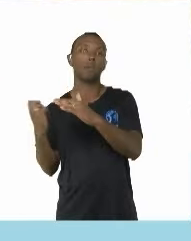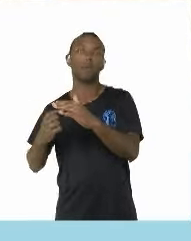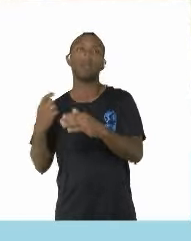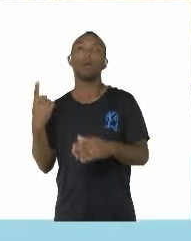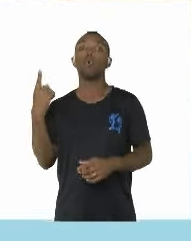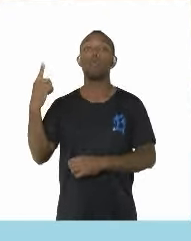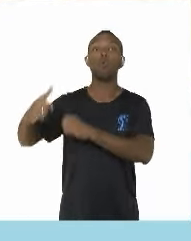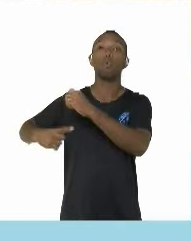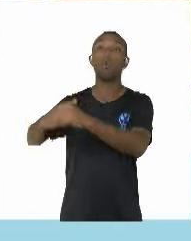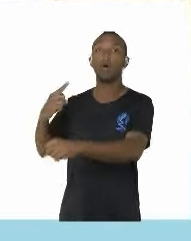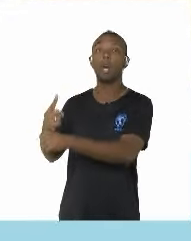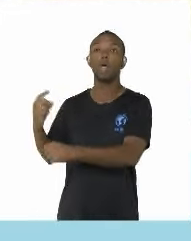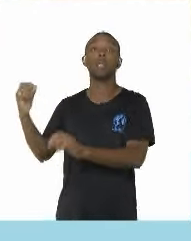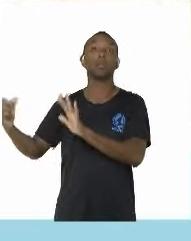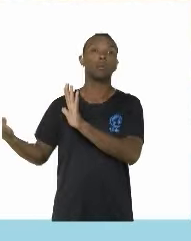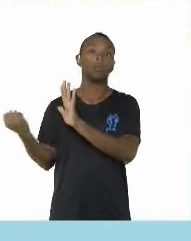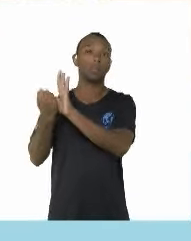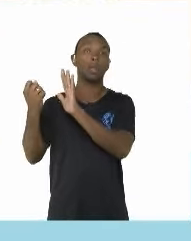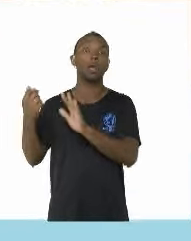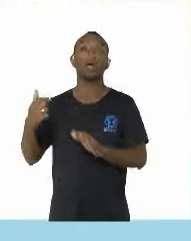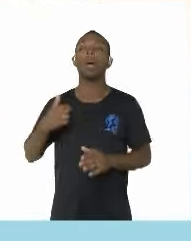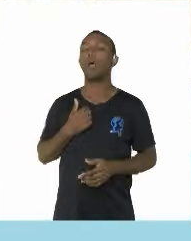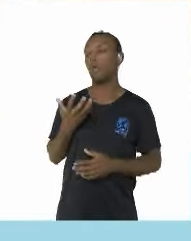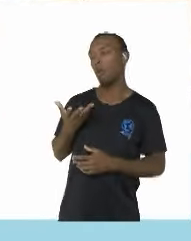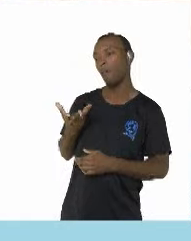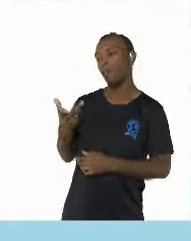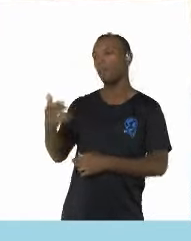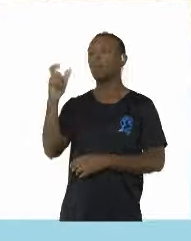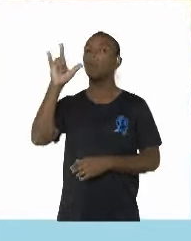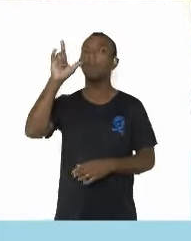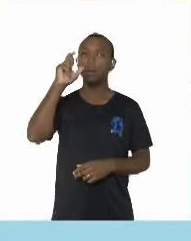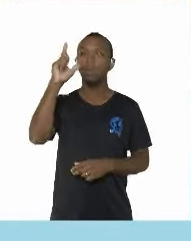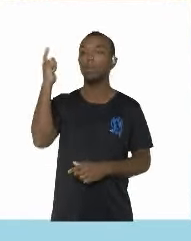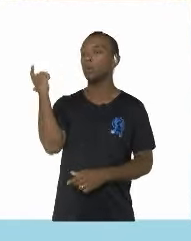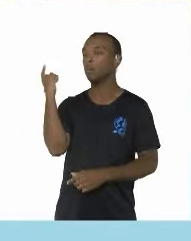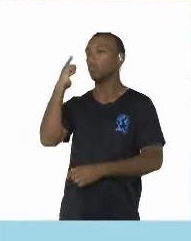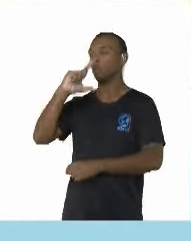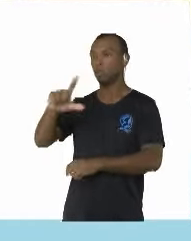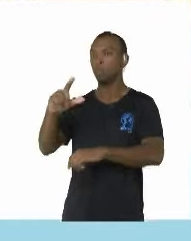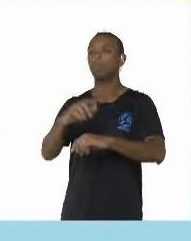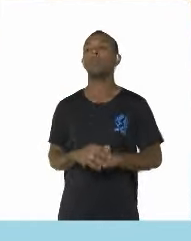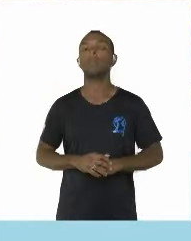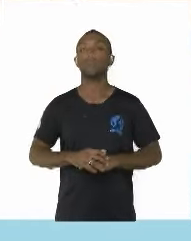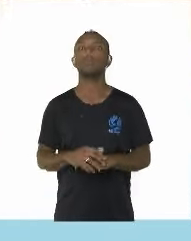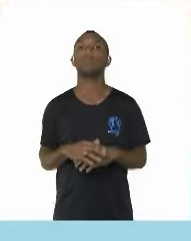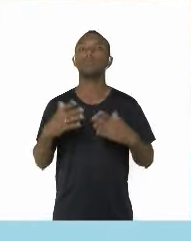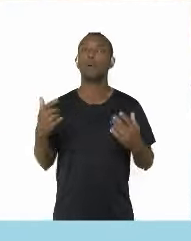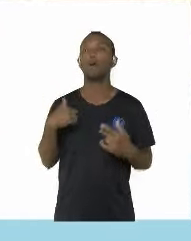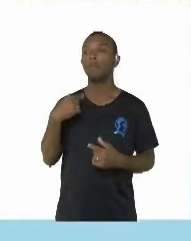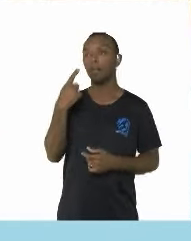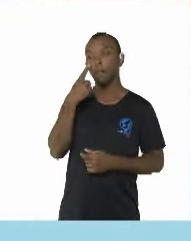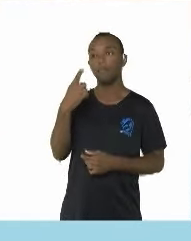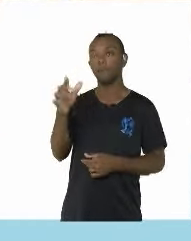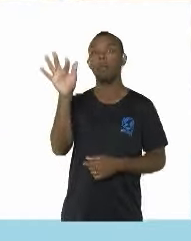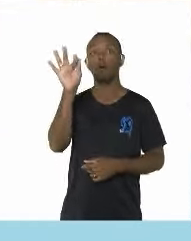marca e foi a minha primeira cliente que eu conquistei ali pelo Instagram, né? Então a gente fez, vocês